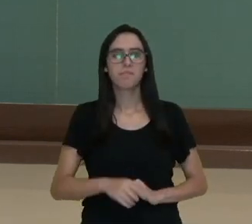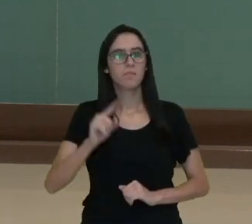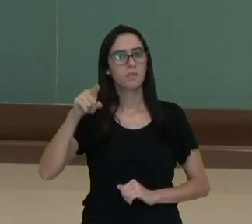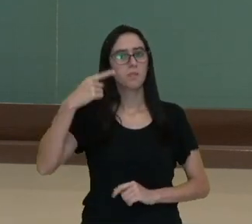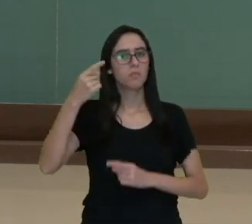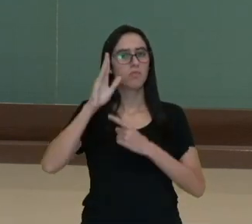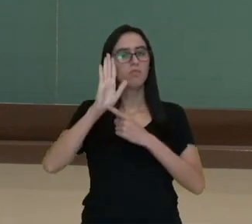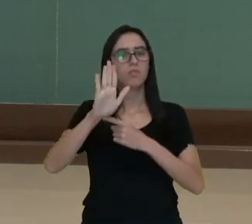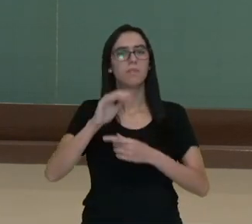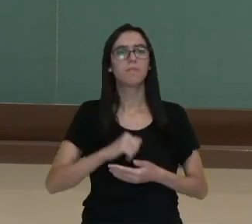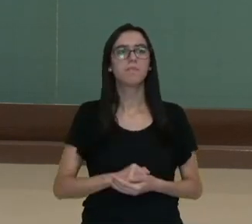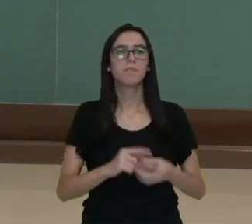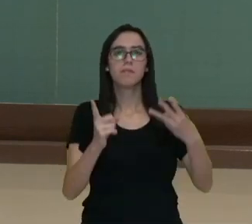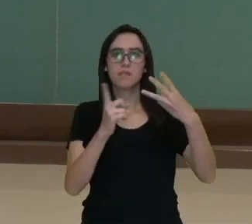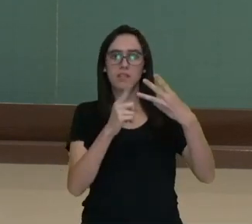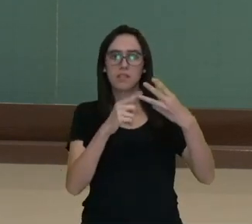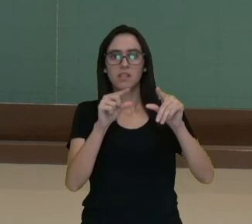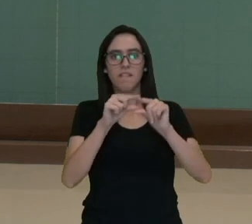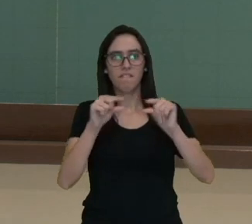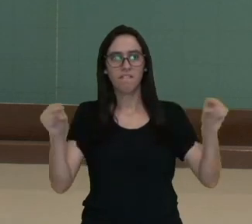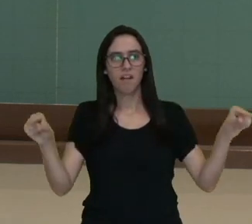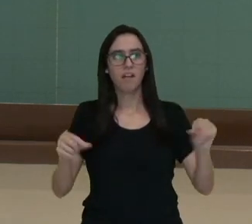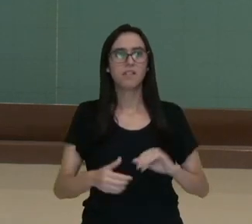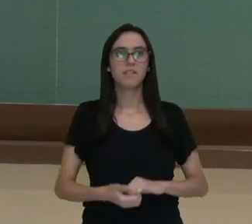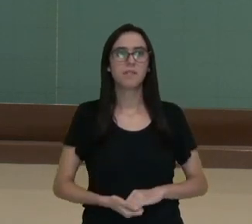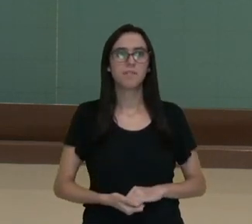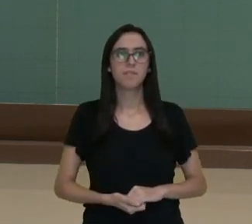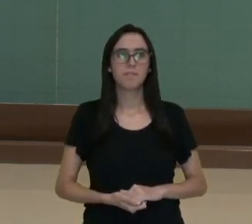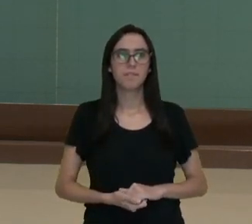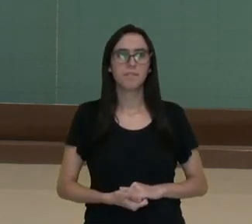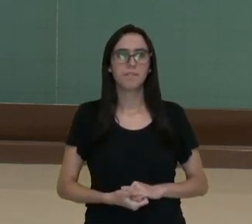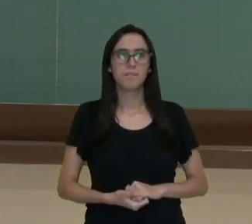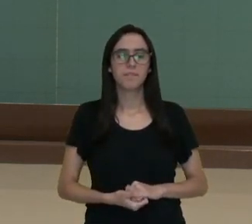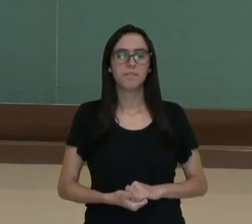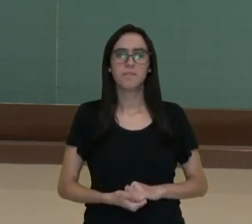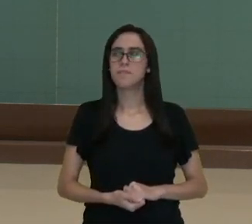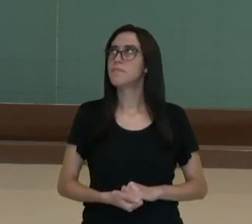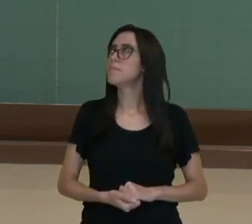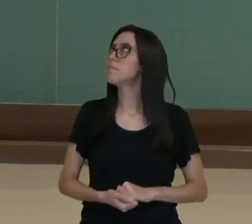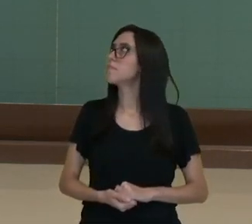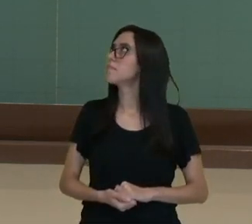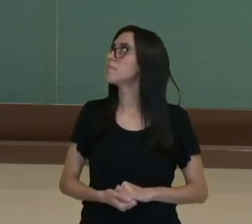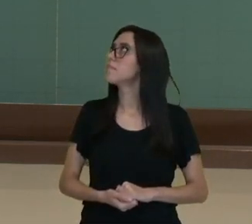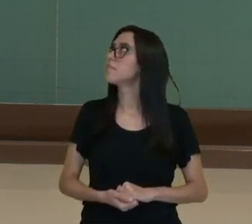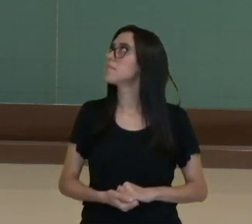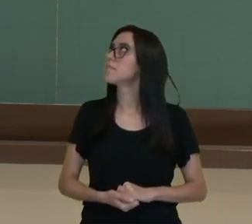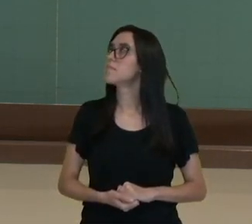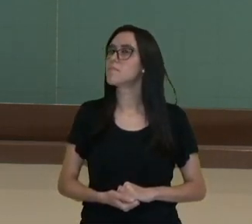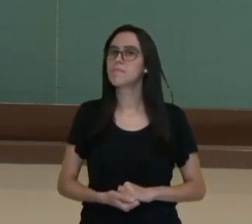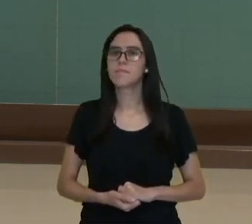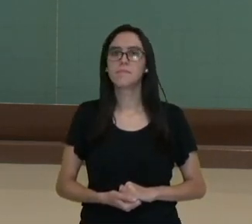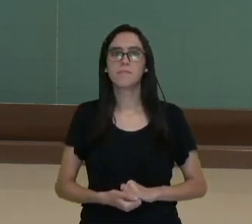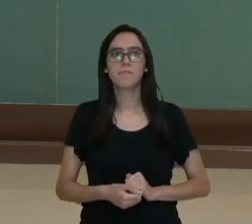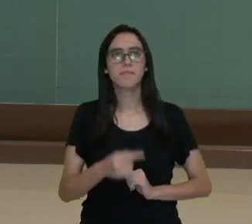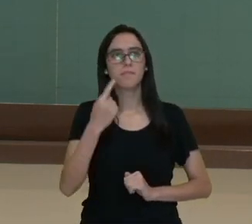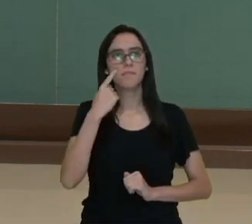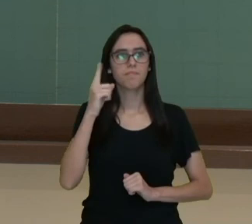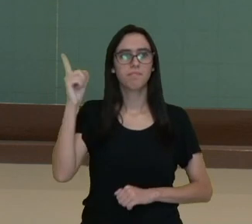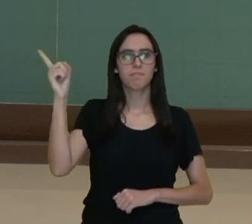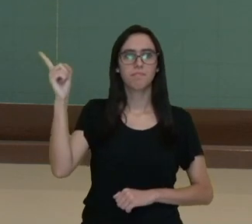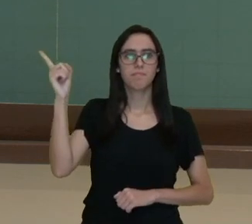que fica aí. E me gustan las clases de la professora de biologia. Se vocês